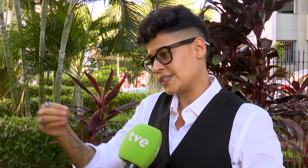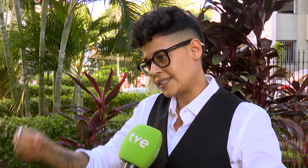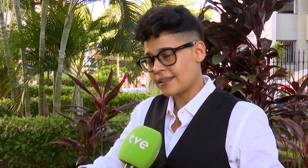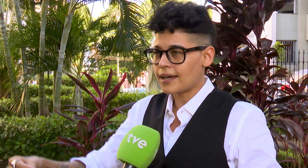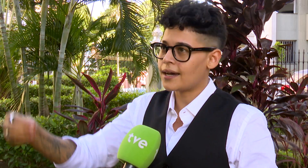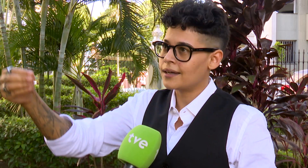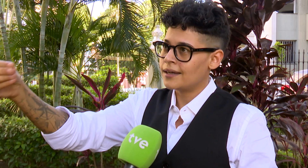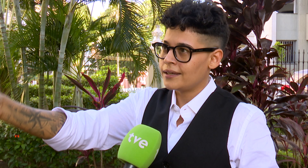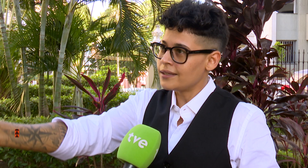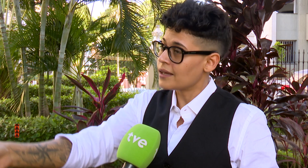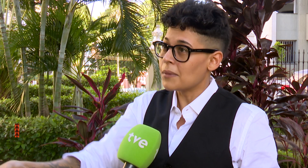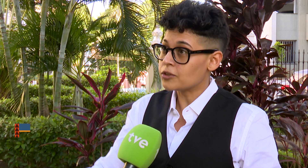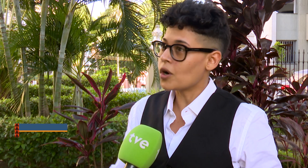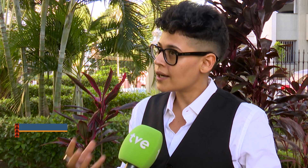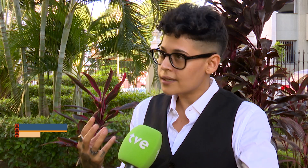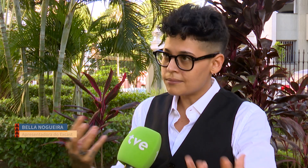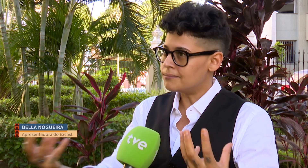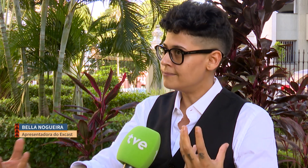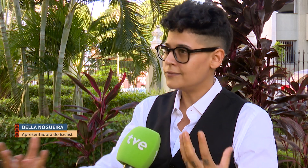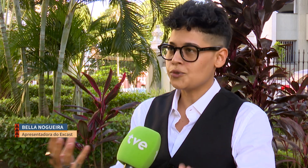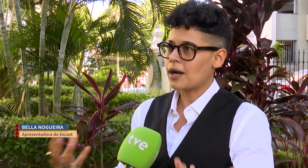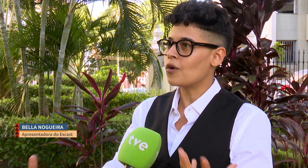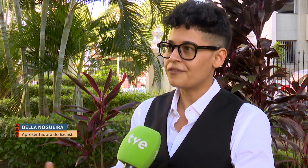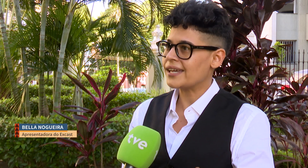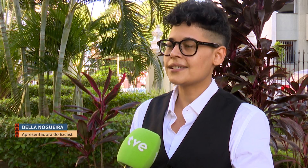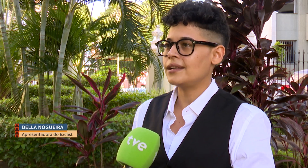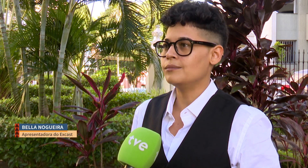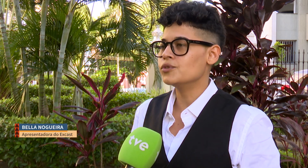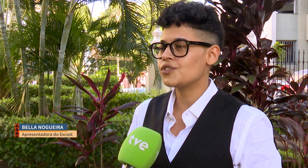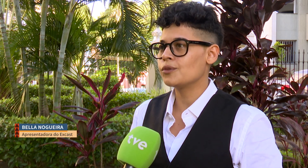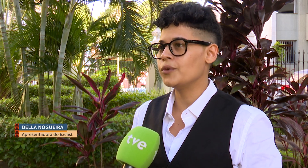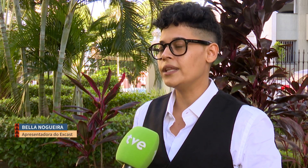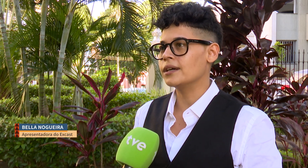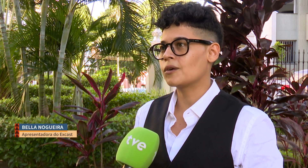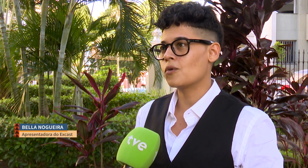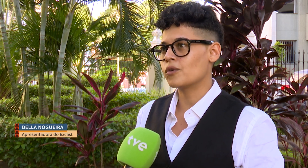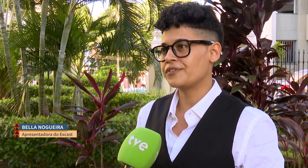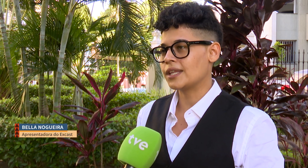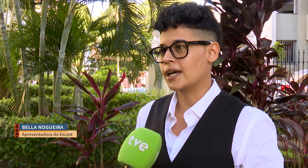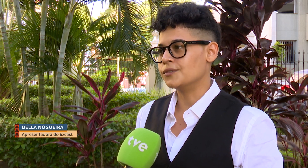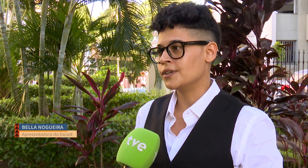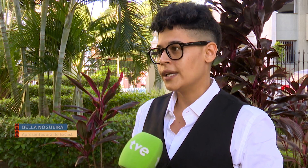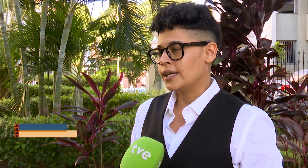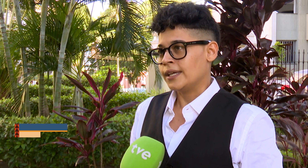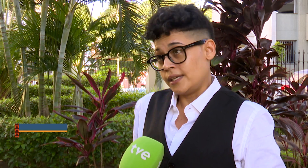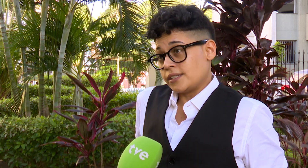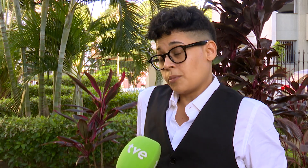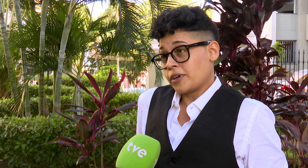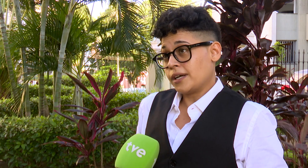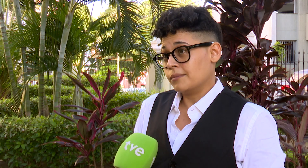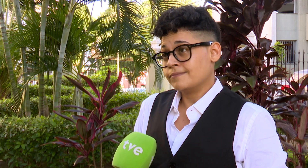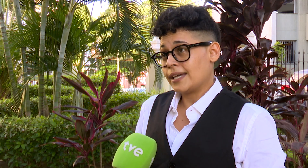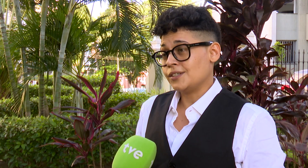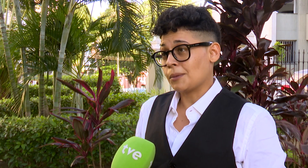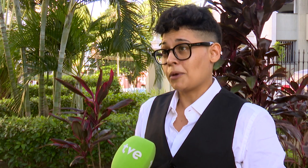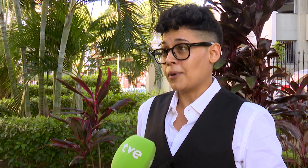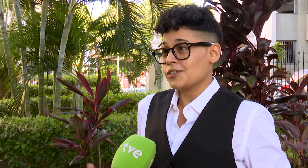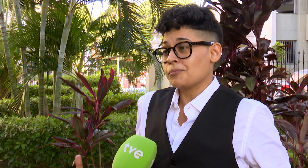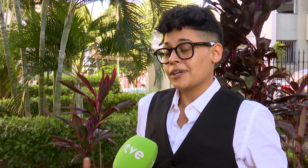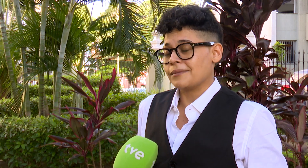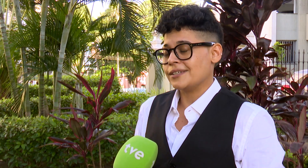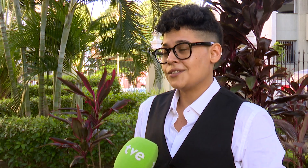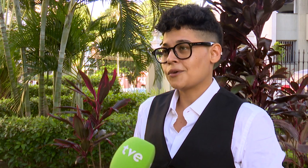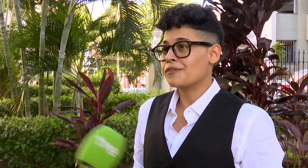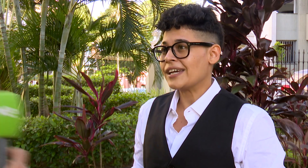então é você sentar e ter uma troca de uma conversa ali muito genuína com o convidado e esse é o programa é isso a